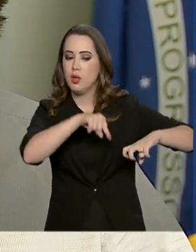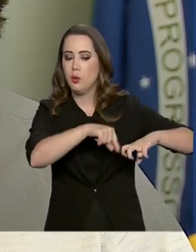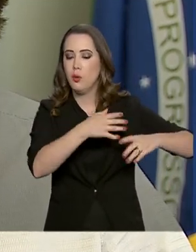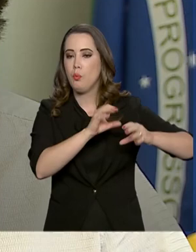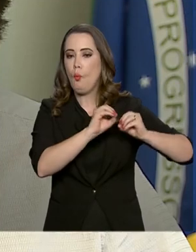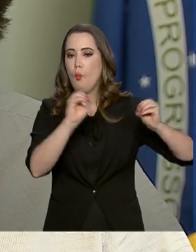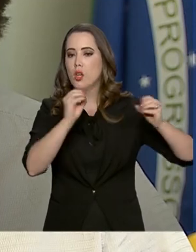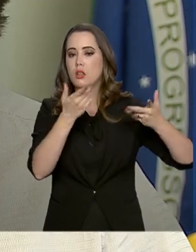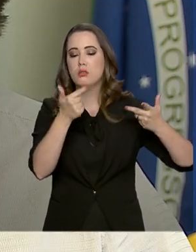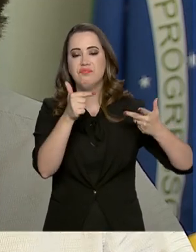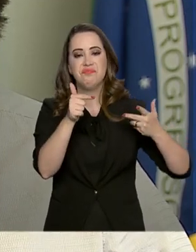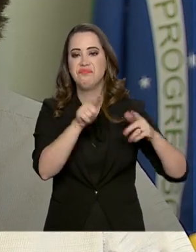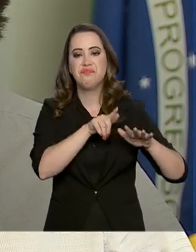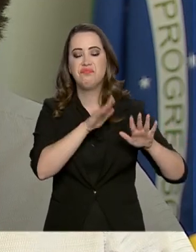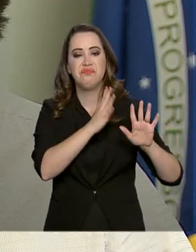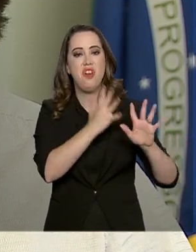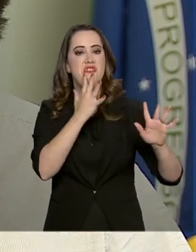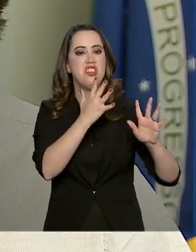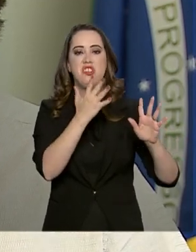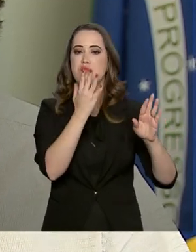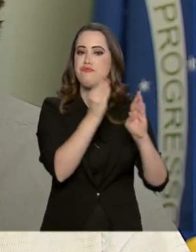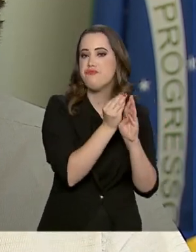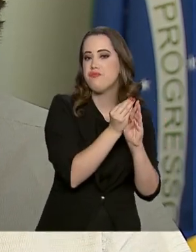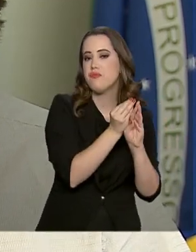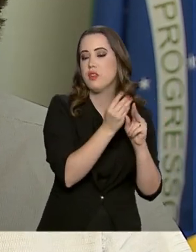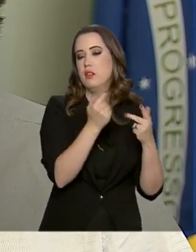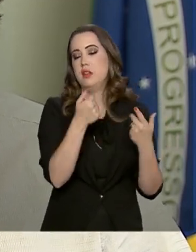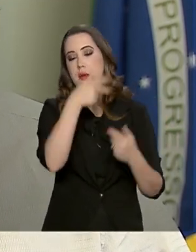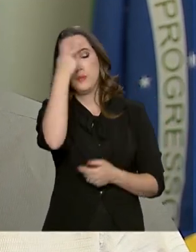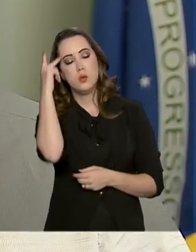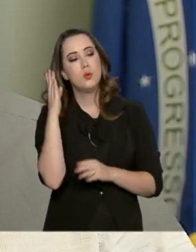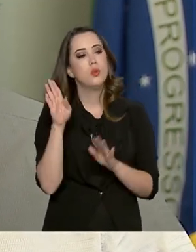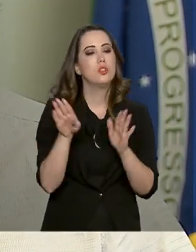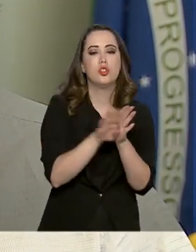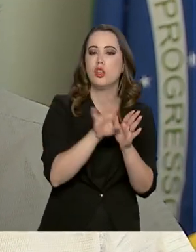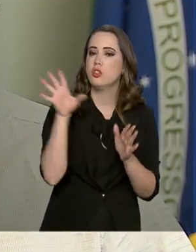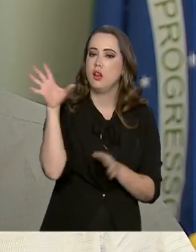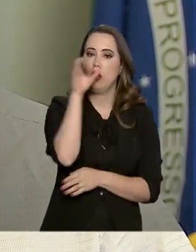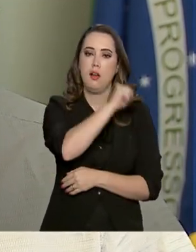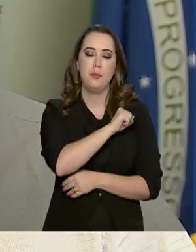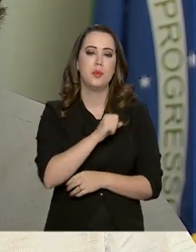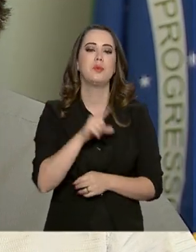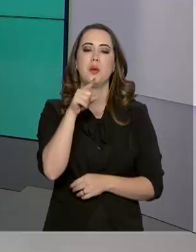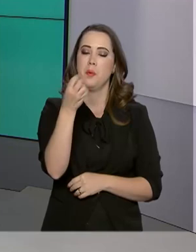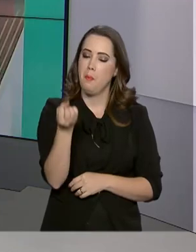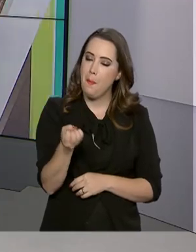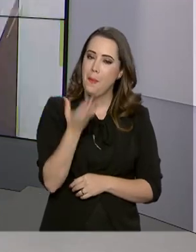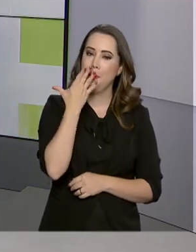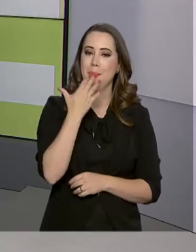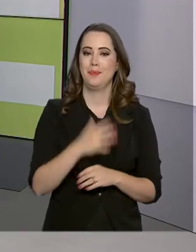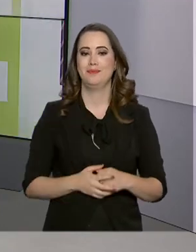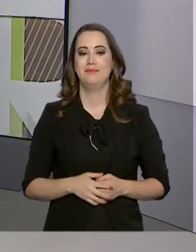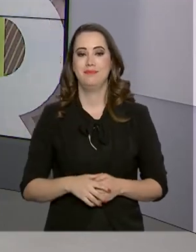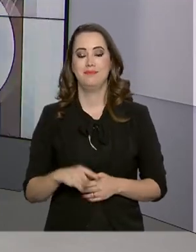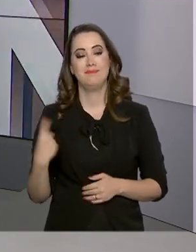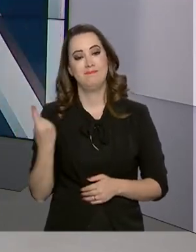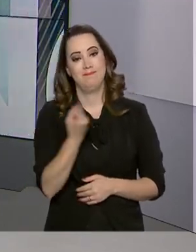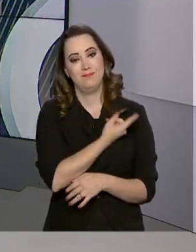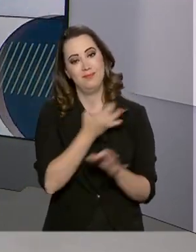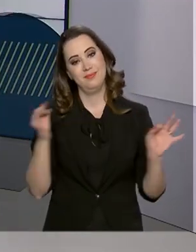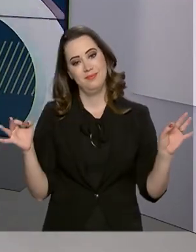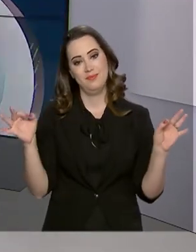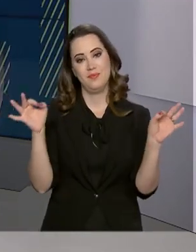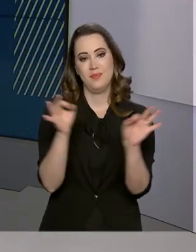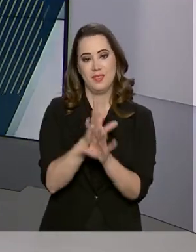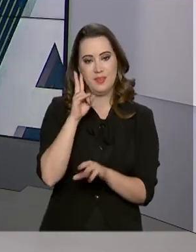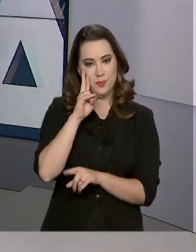atendimento estão ficando vazias está ficando muito mais agradável cidadão chega lá e atendido de imediato é bom para todos o agente